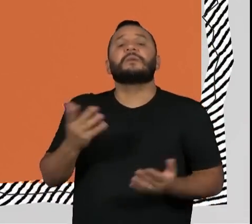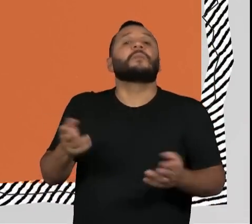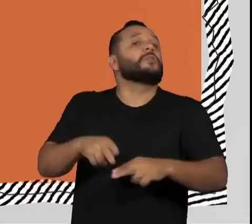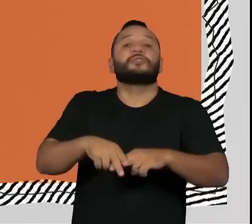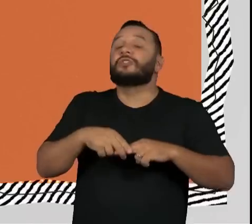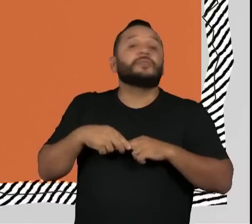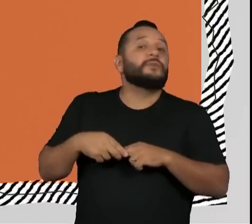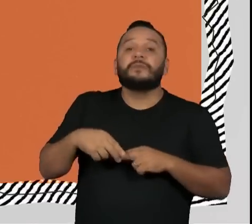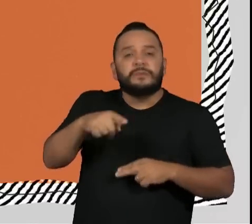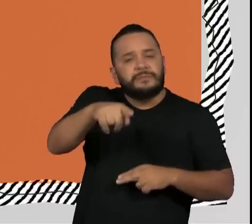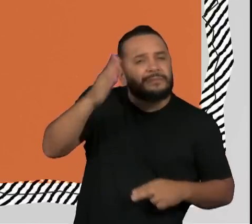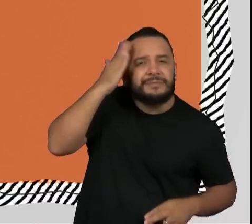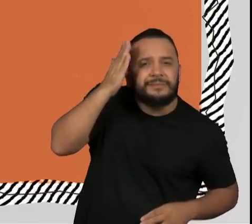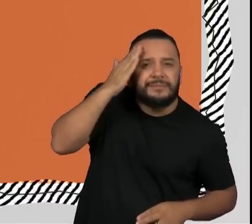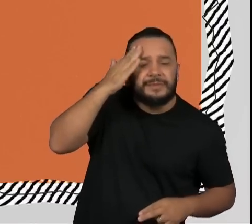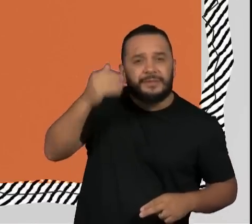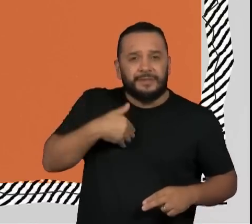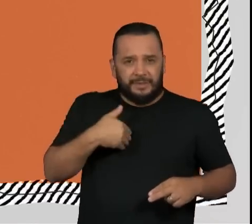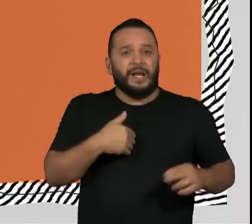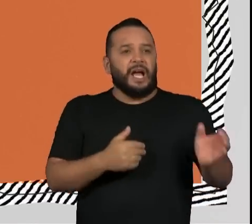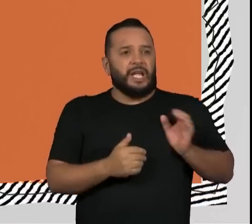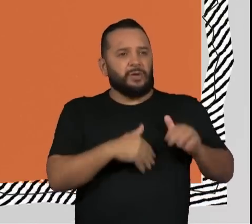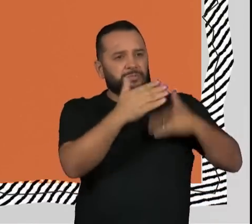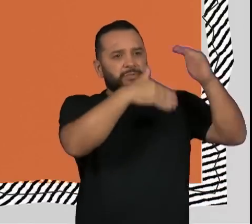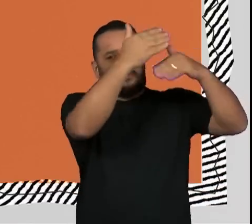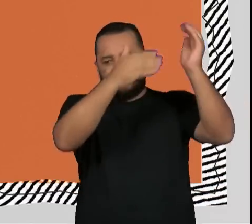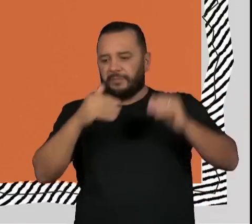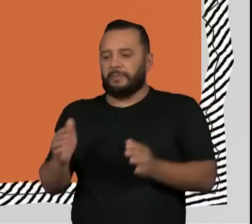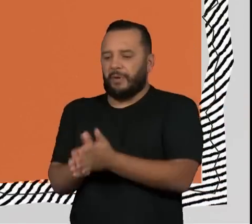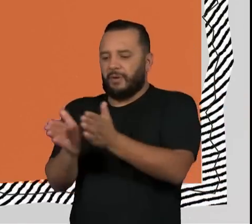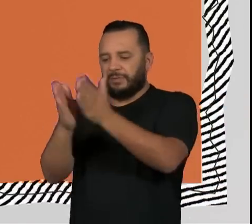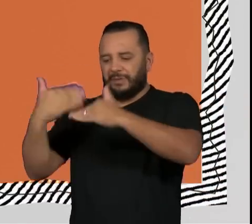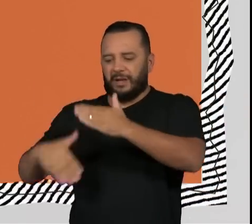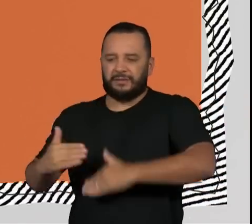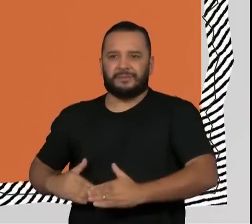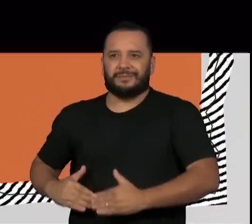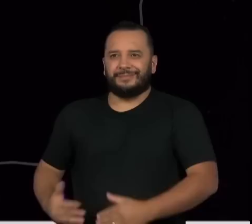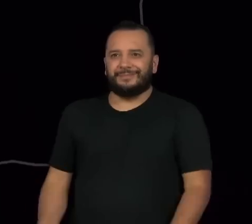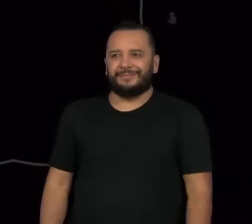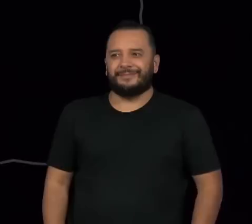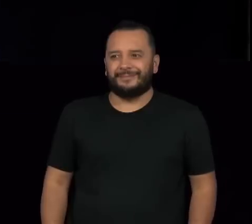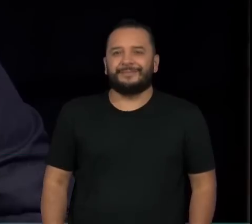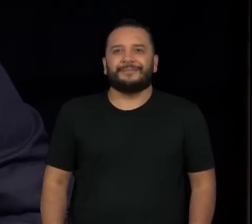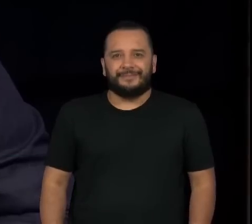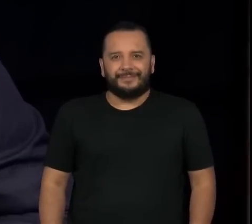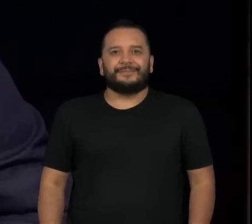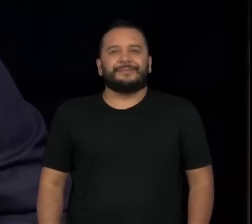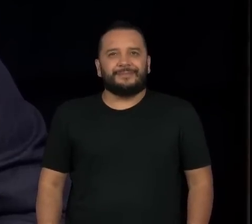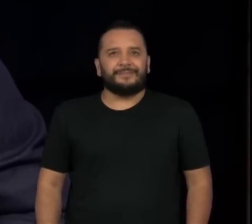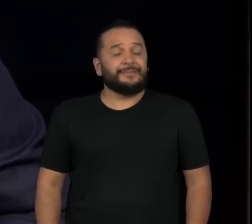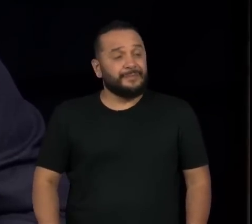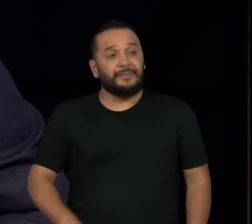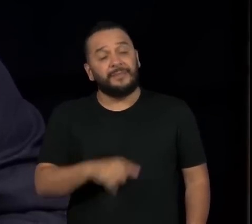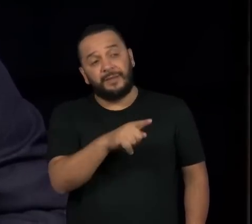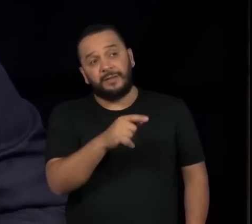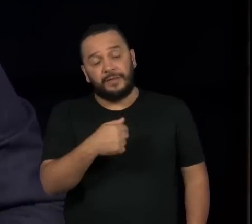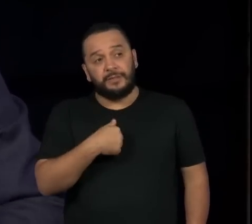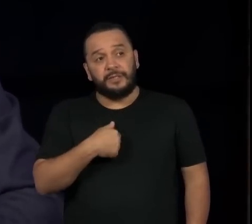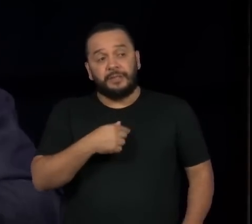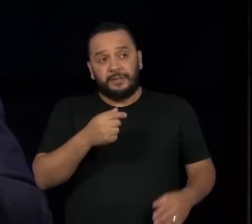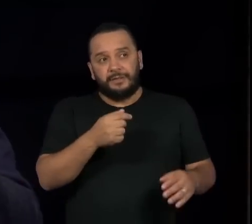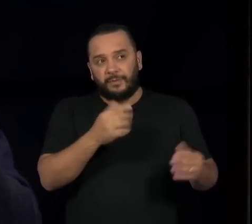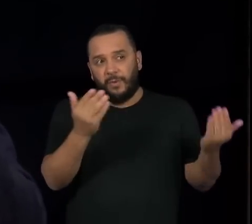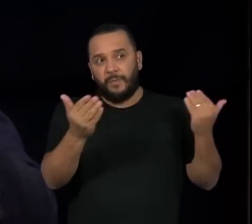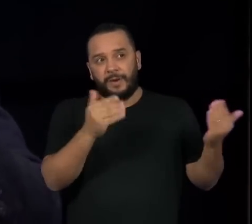motivo todo mundo já conhece, é que o de cima sobe e o de baixo desce. Quando eu te comparo com o Silvio Santos, não é à